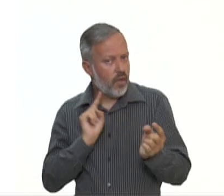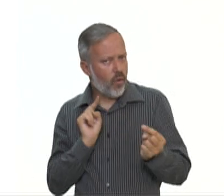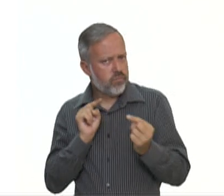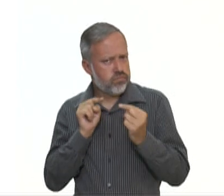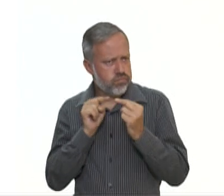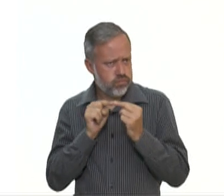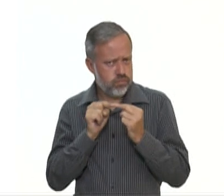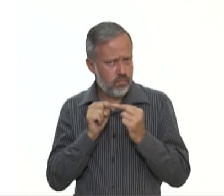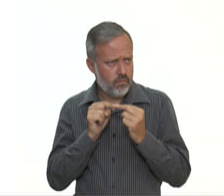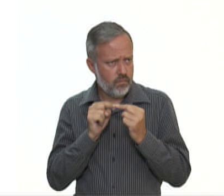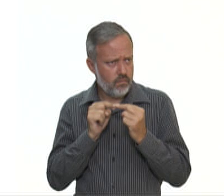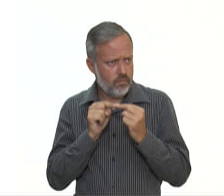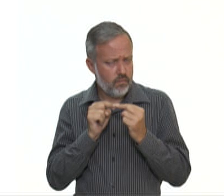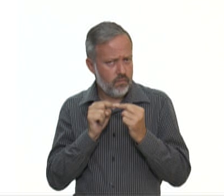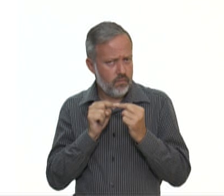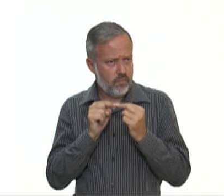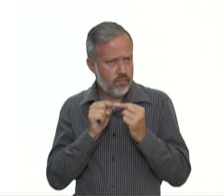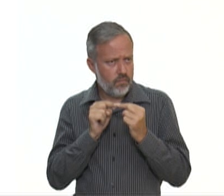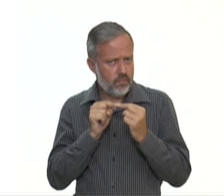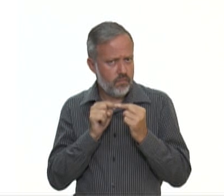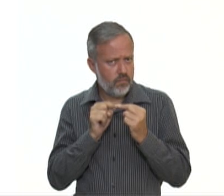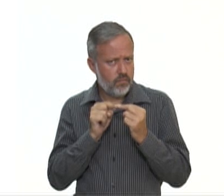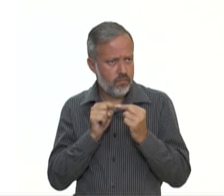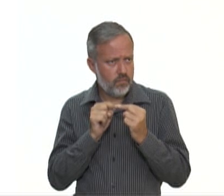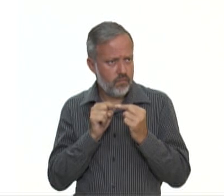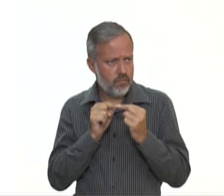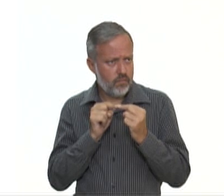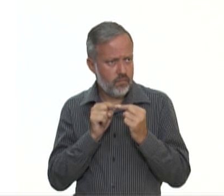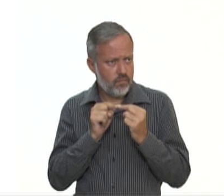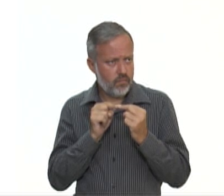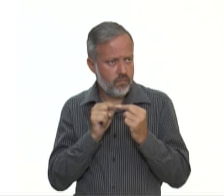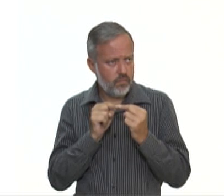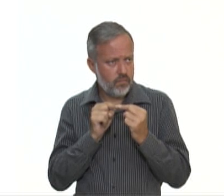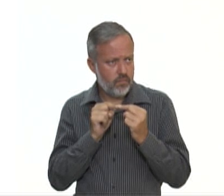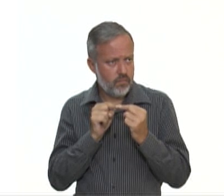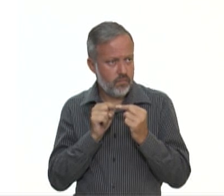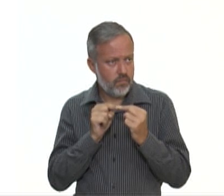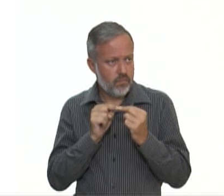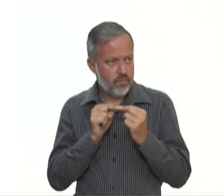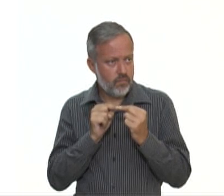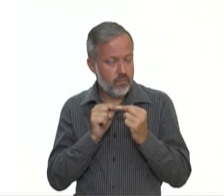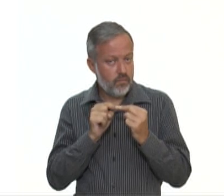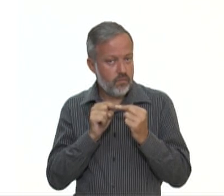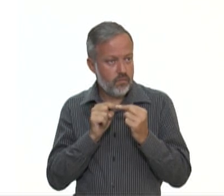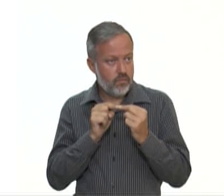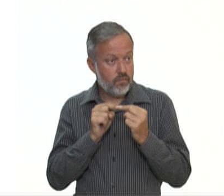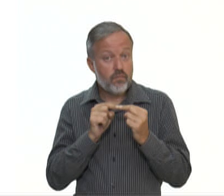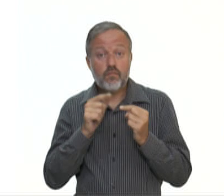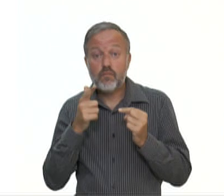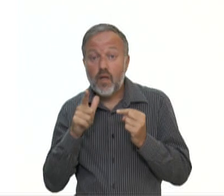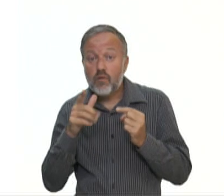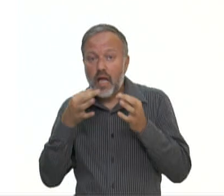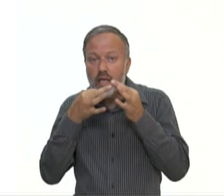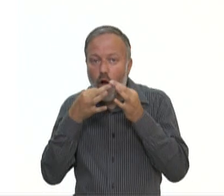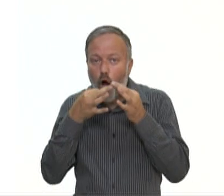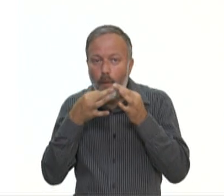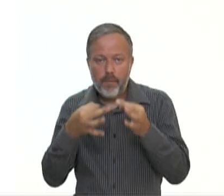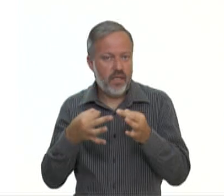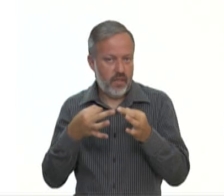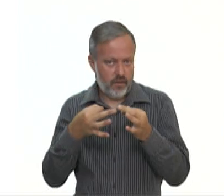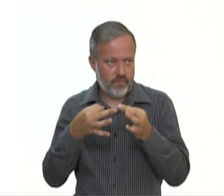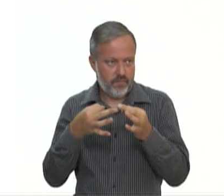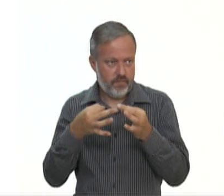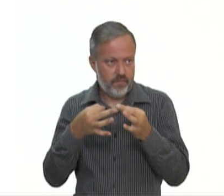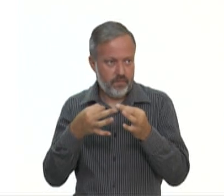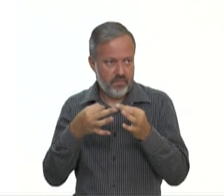e heterogênea. Objetiva, não atendo a opiniões. Isso existe um formato jornalístico